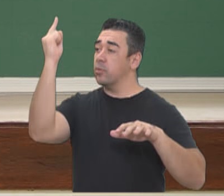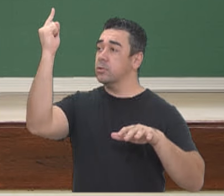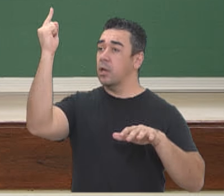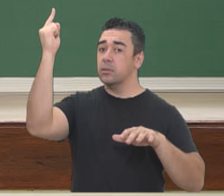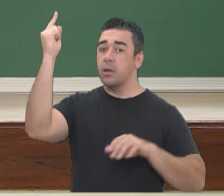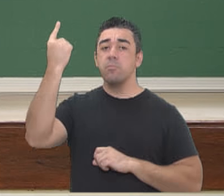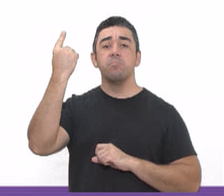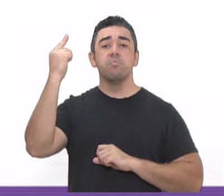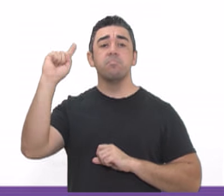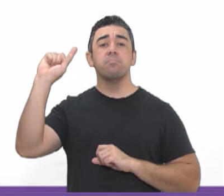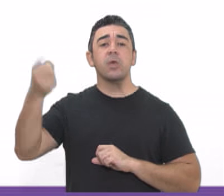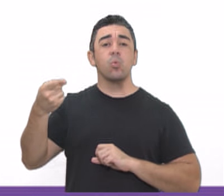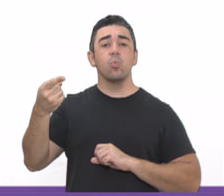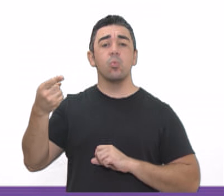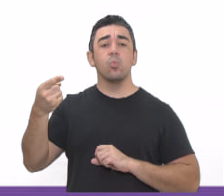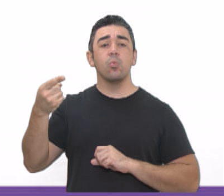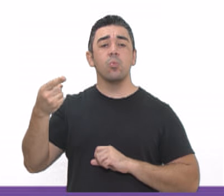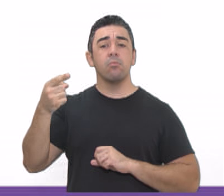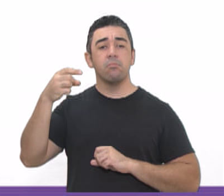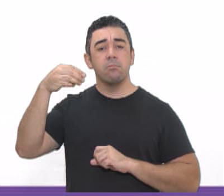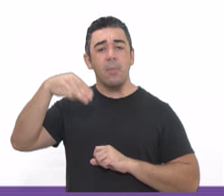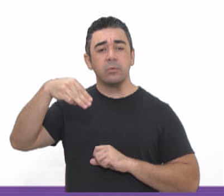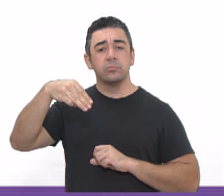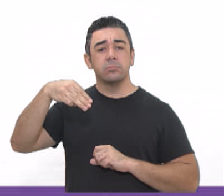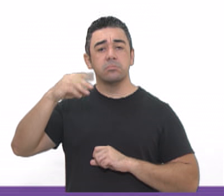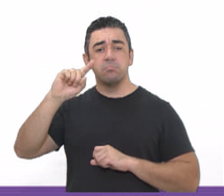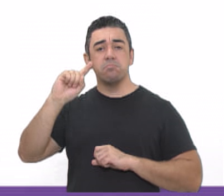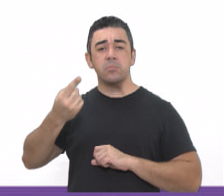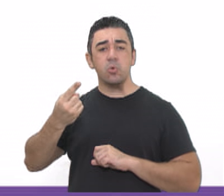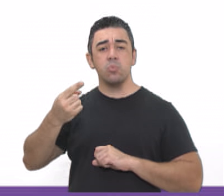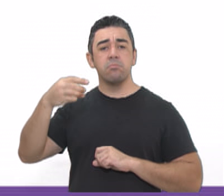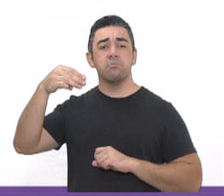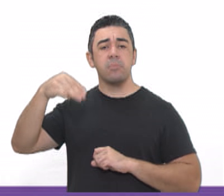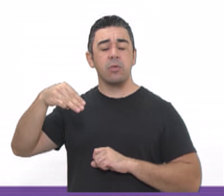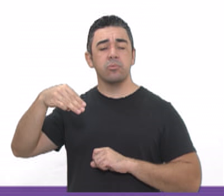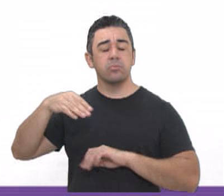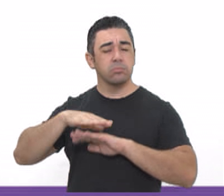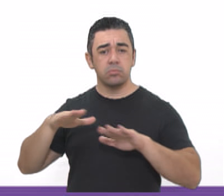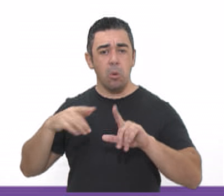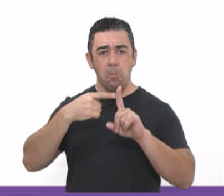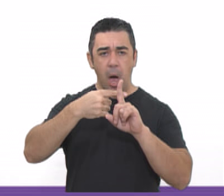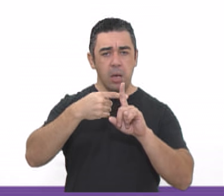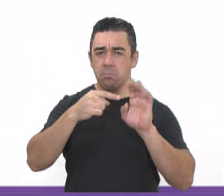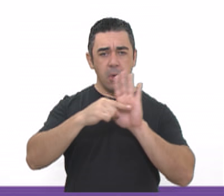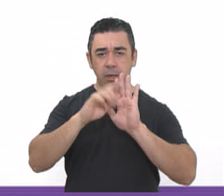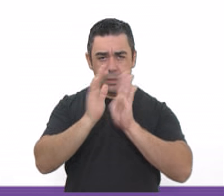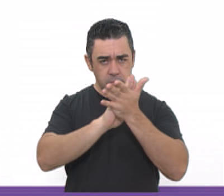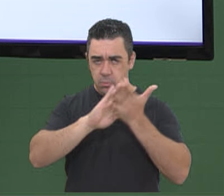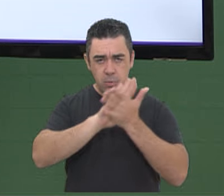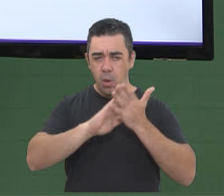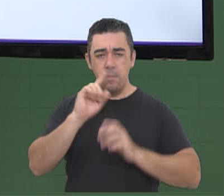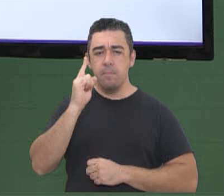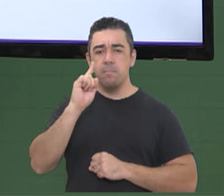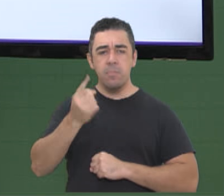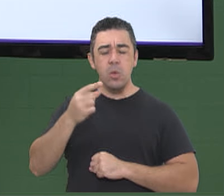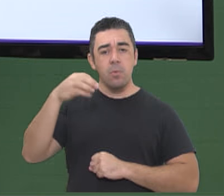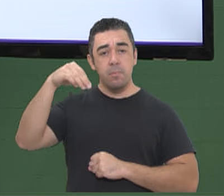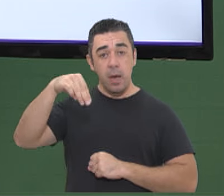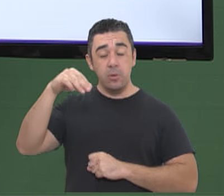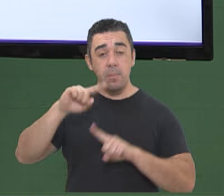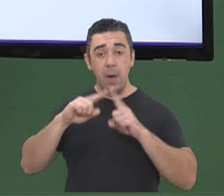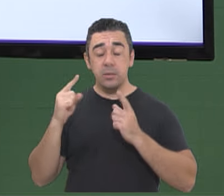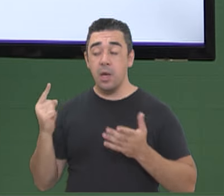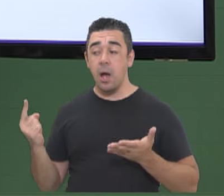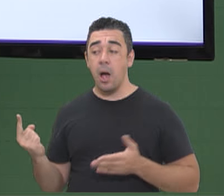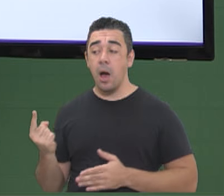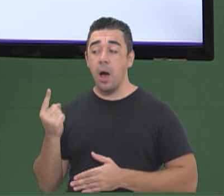metros. Não tem nem sinal de mais, nem sinal de menos. É 1000 metros, tá? Mas altitude, entende-se o